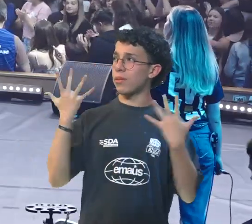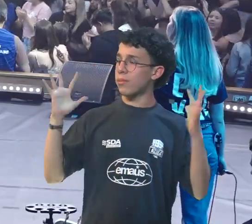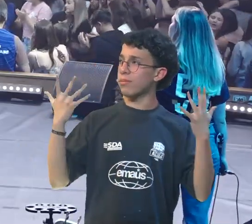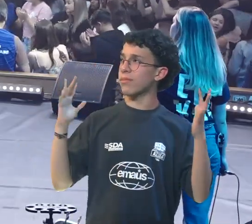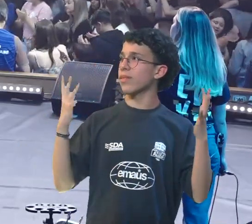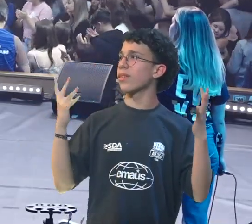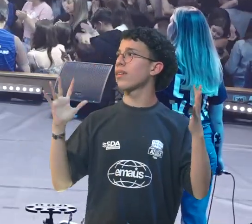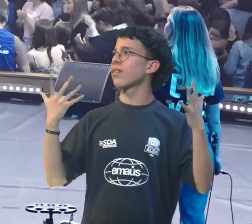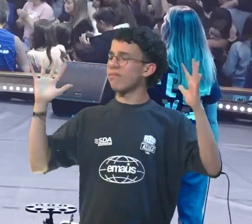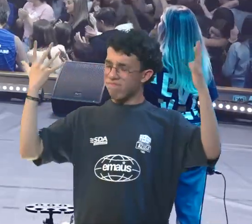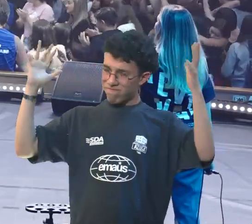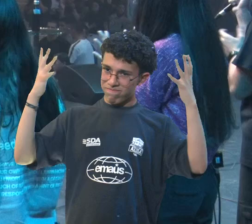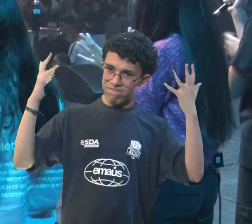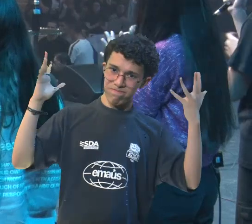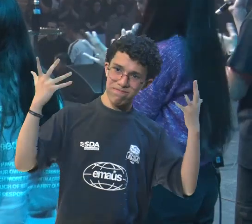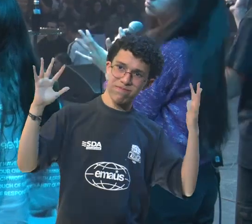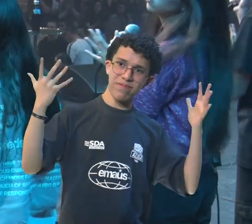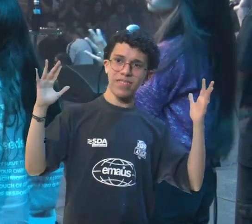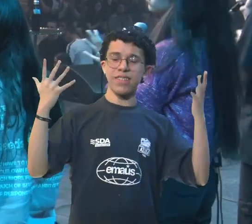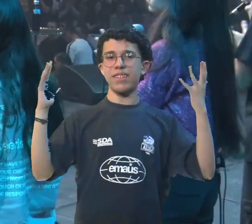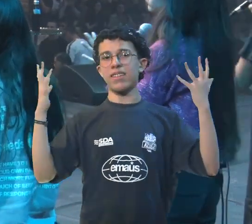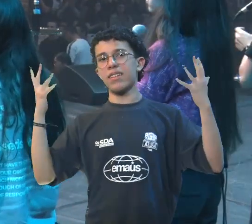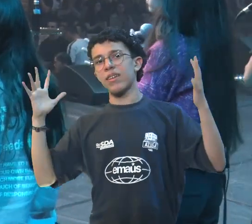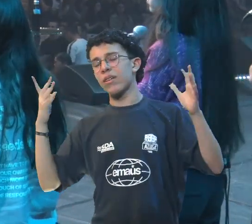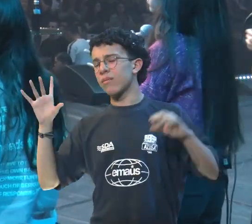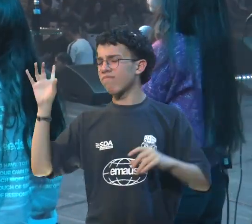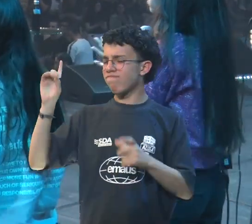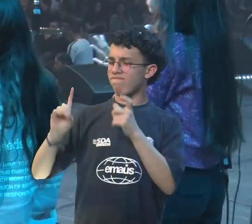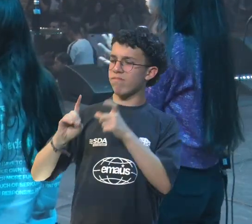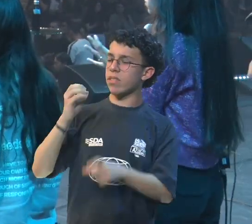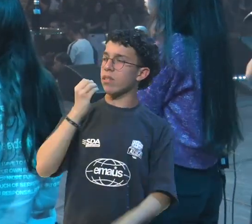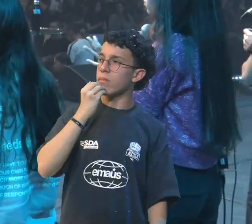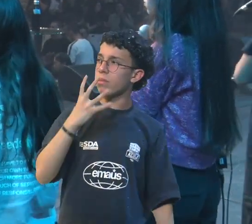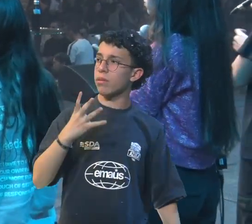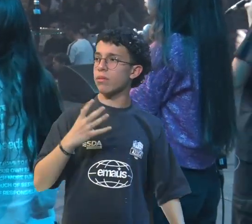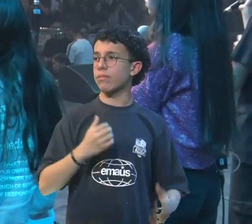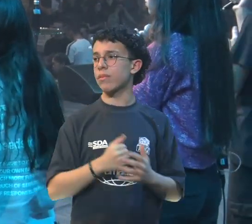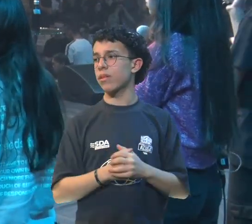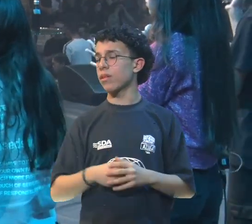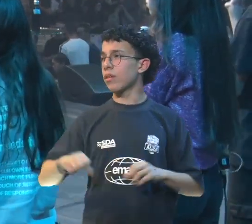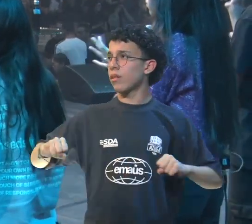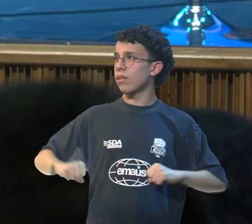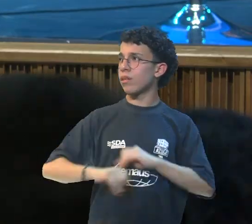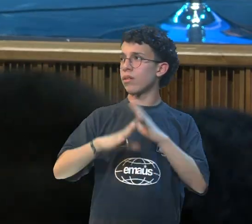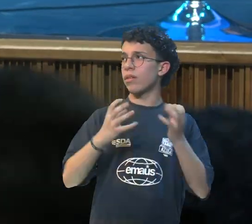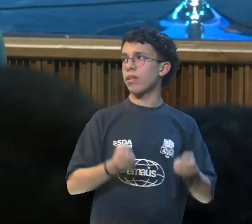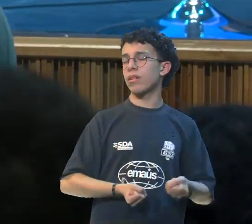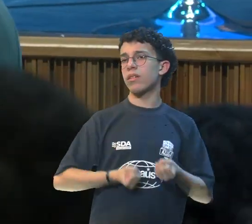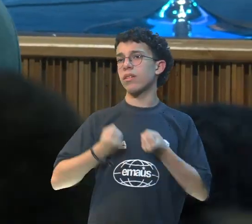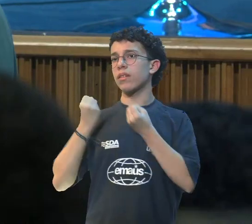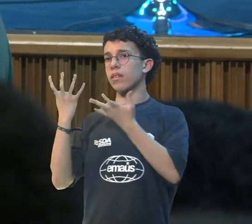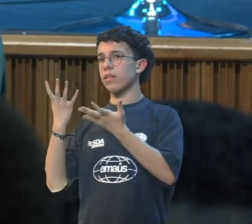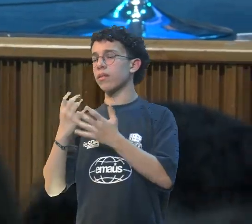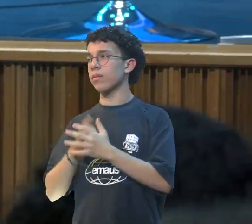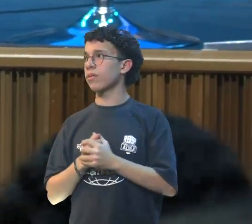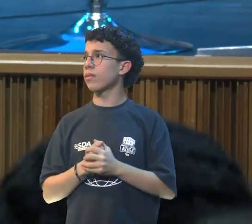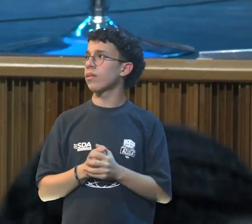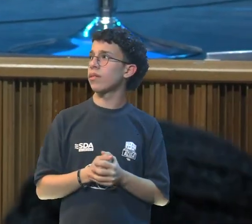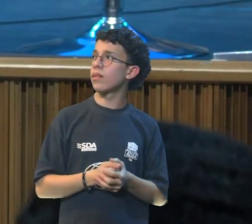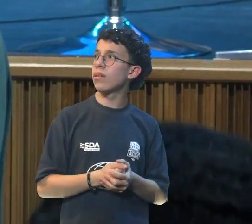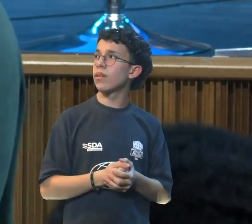nova. Aplaude mais alto, aplaude mais alto. Deus é bom. Glória a Deus. O povo de colete pode vir até